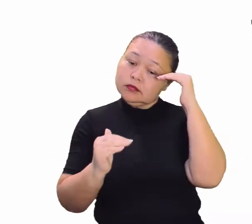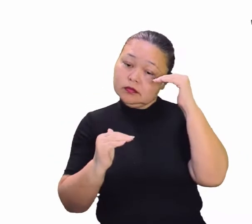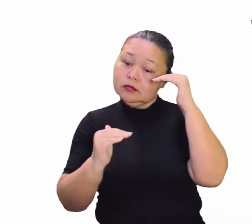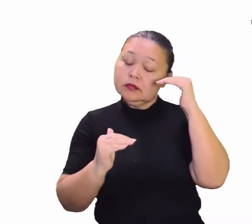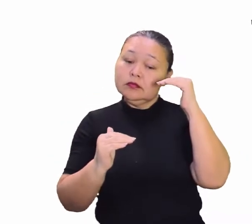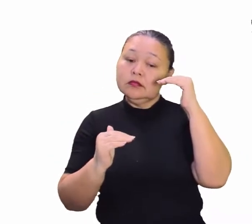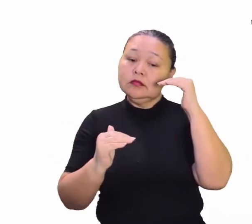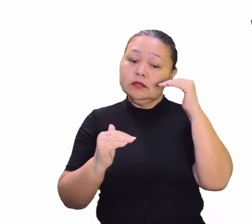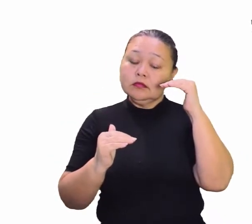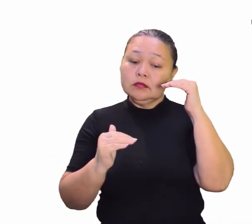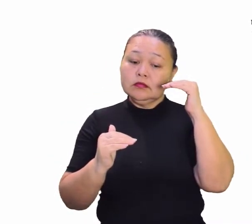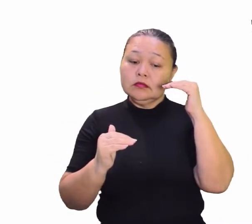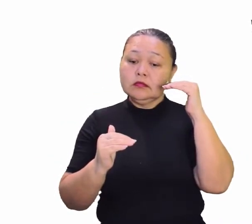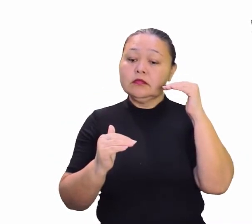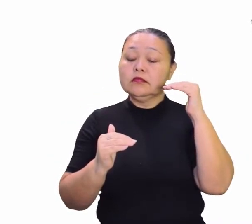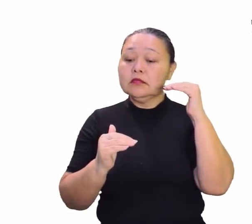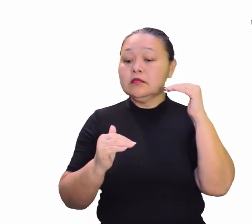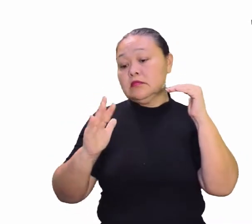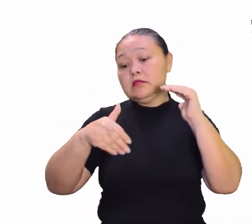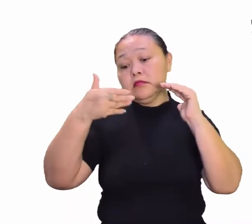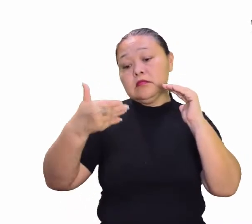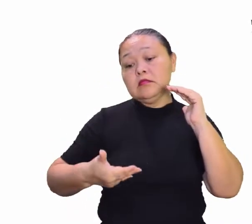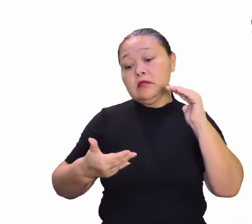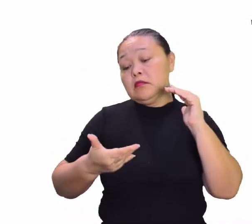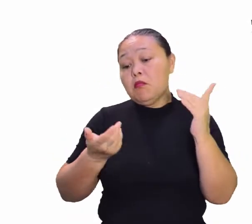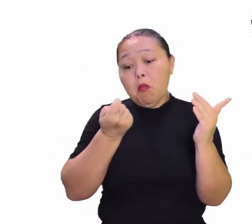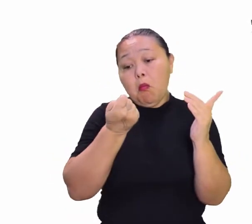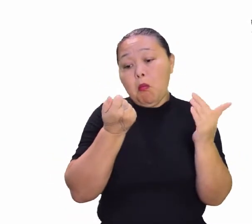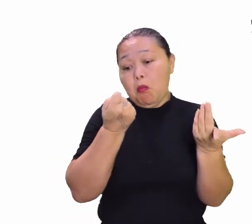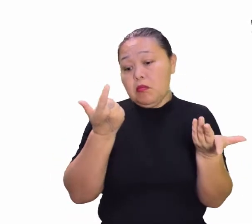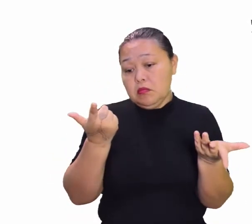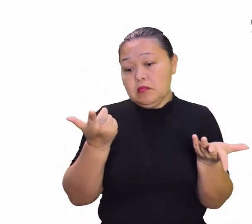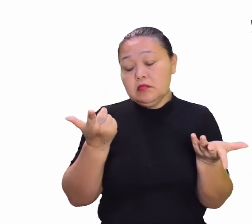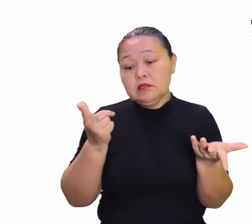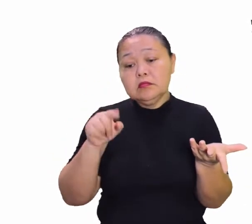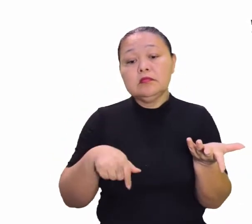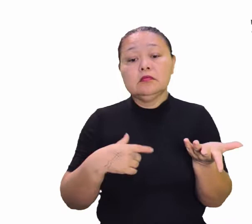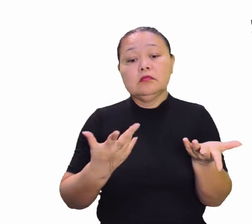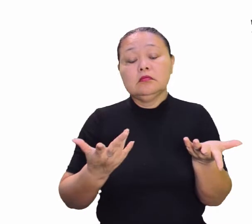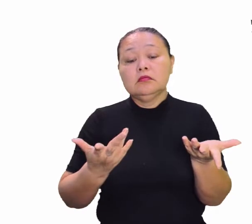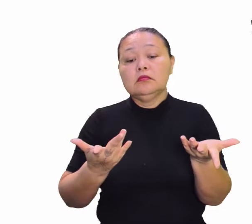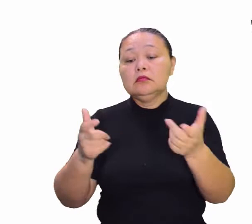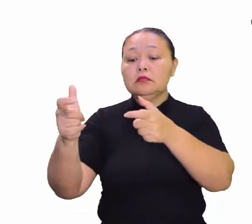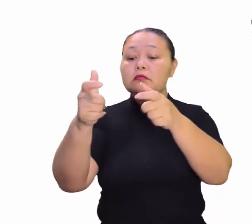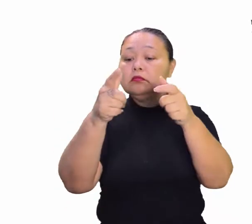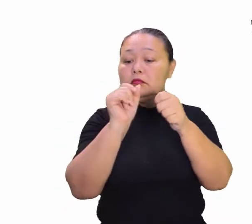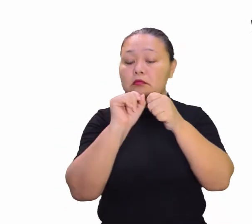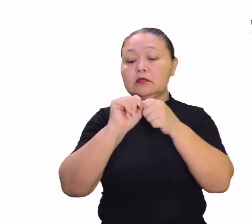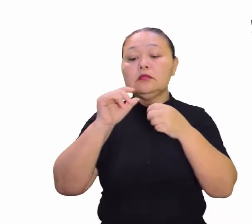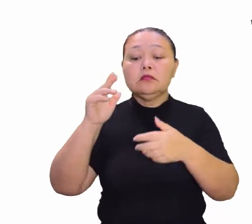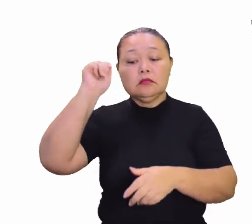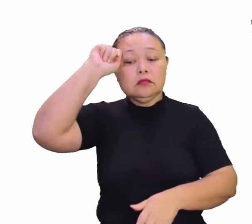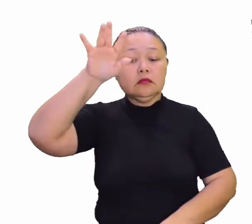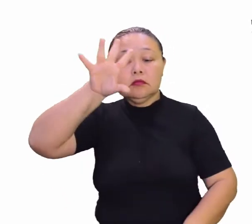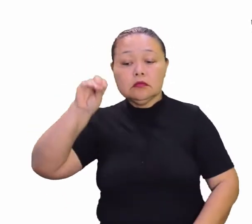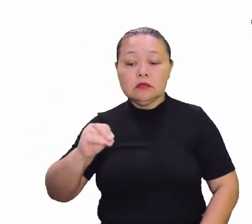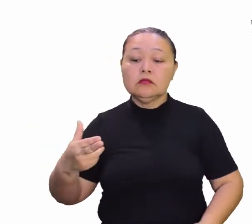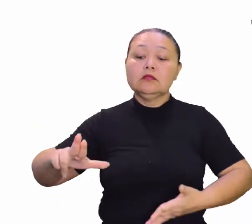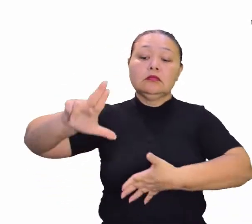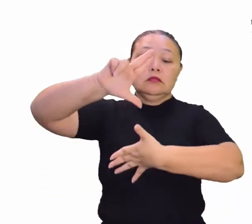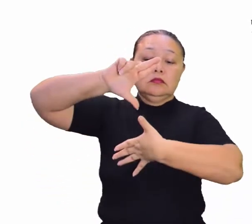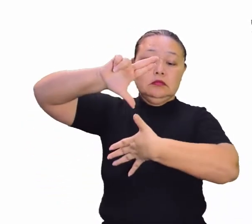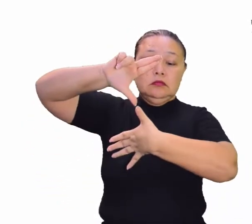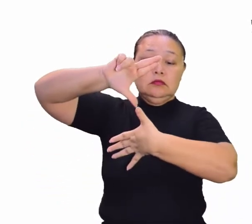desigualdade, desse privilégio de poucos. Exato, é isso? Exato. Em vários lugares do mundo. África, América